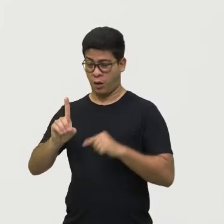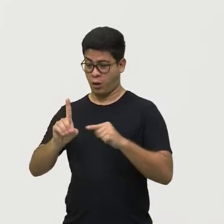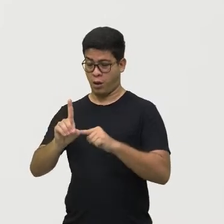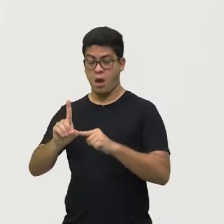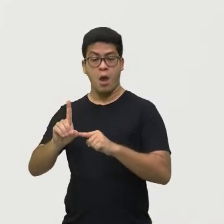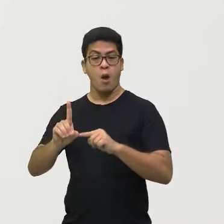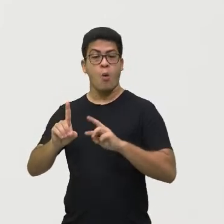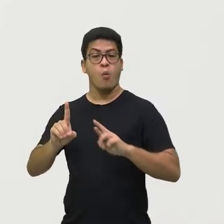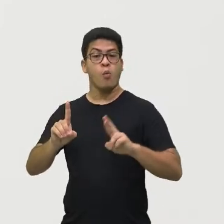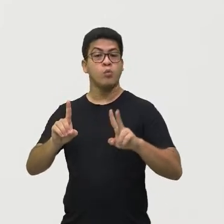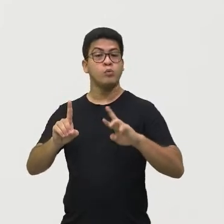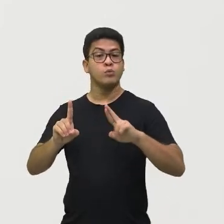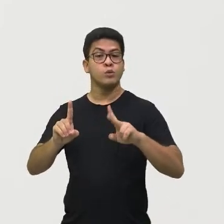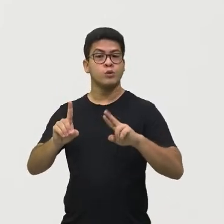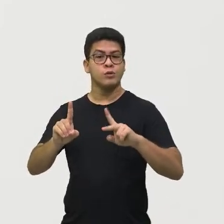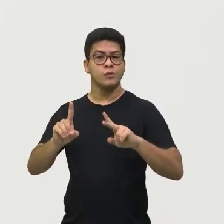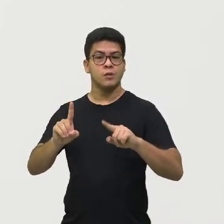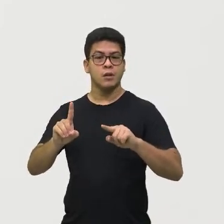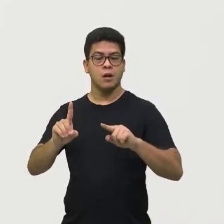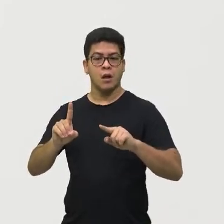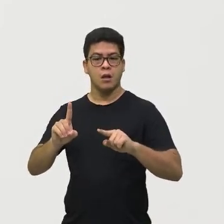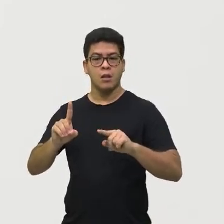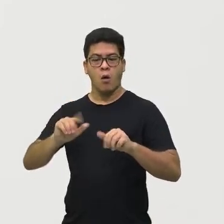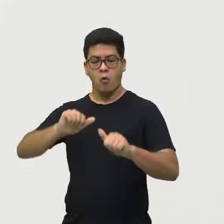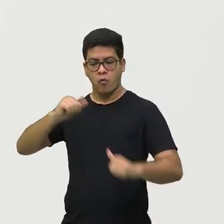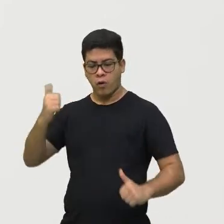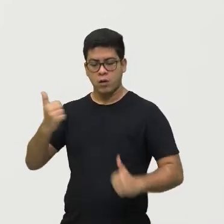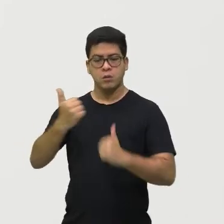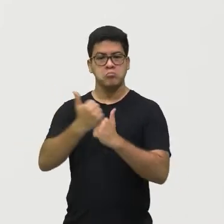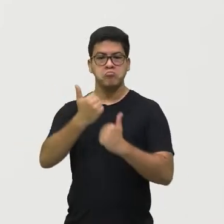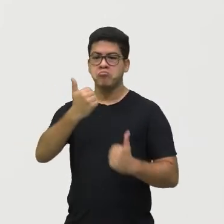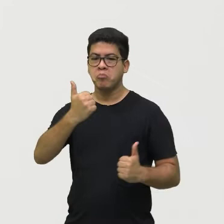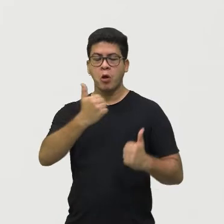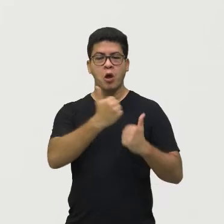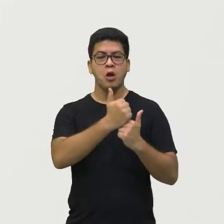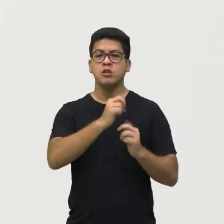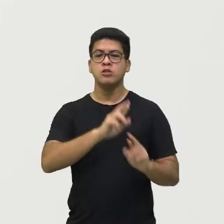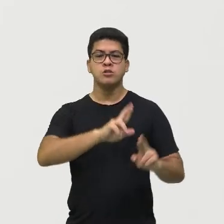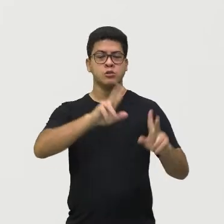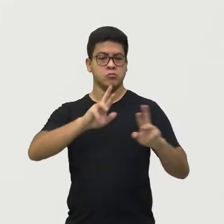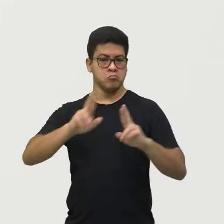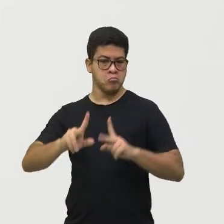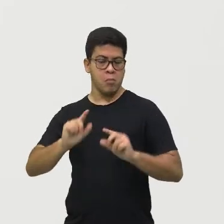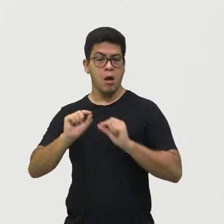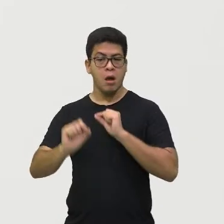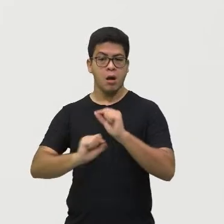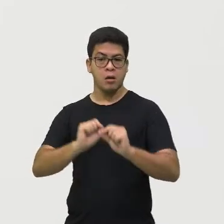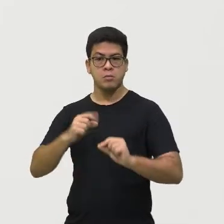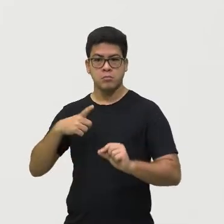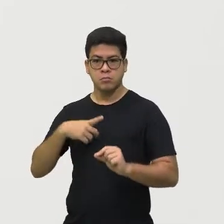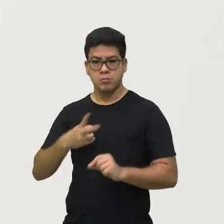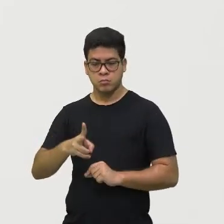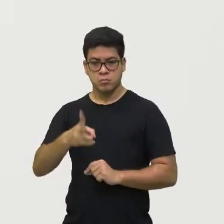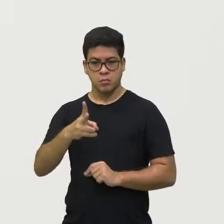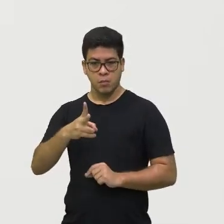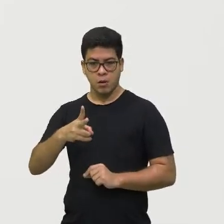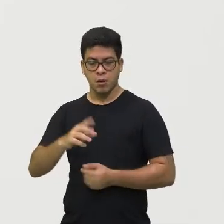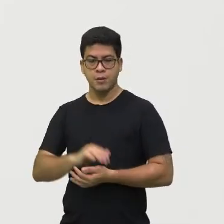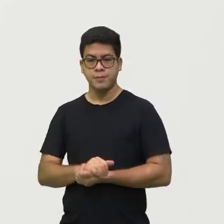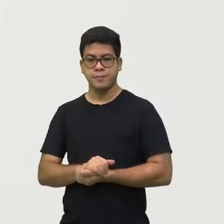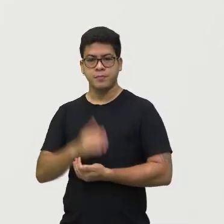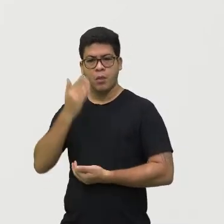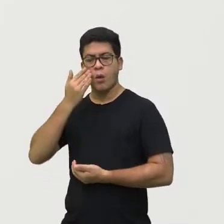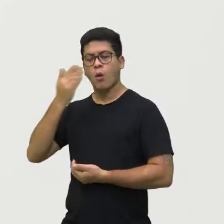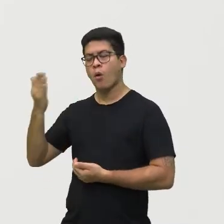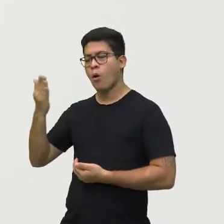O K vale 9 vezes 10 a nona, e a carga é de 10 microcoulombs, que é 10 vezes 10 a menos 6. 9 vezes 10